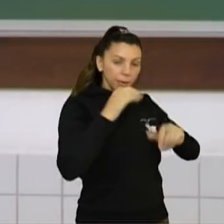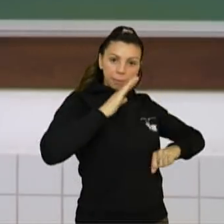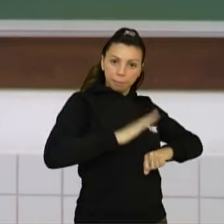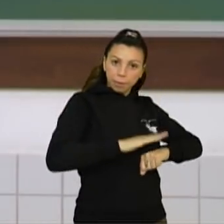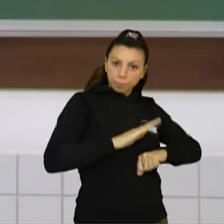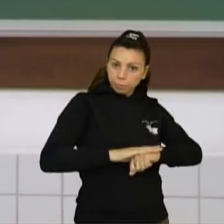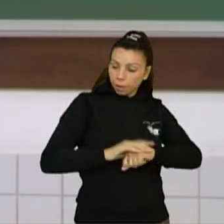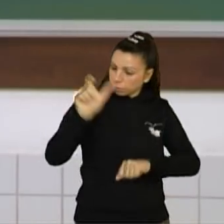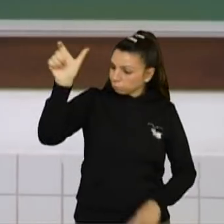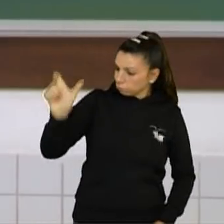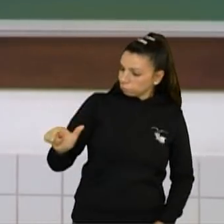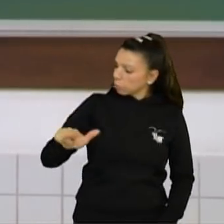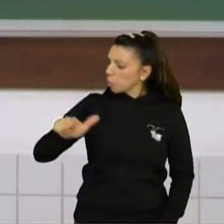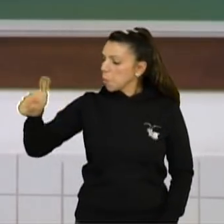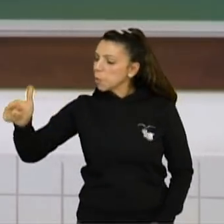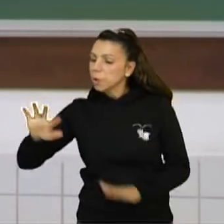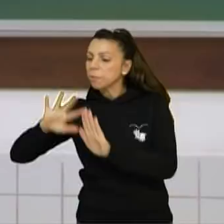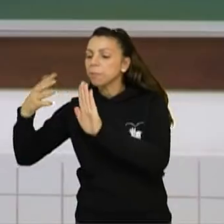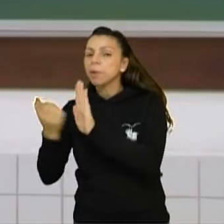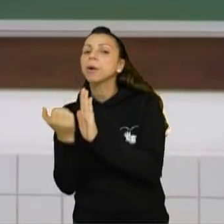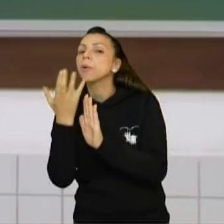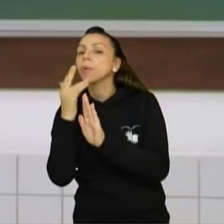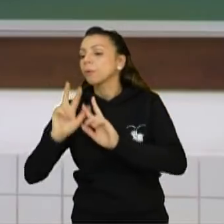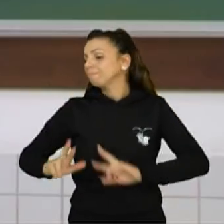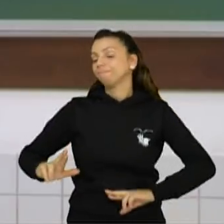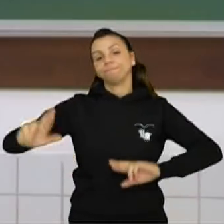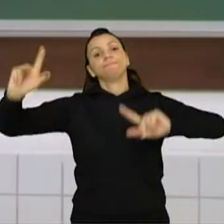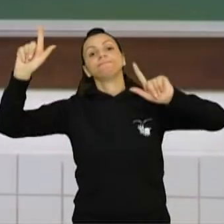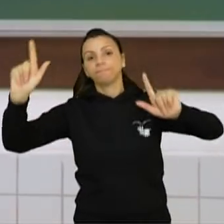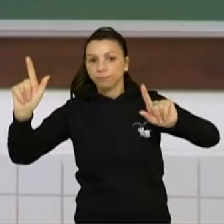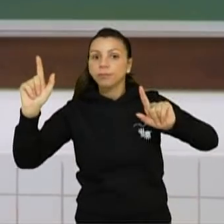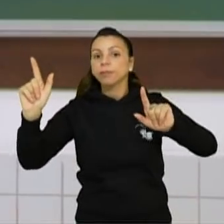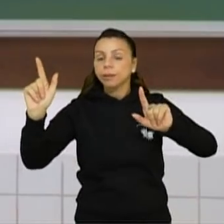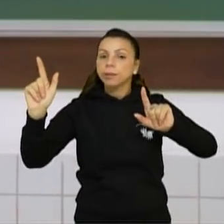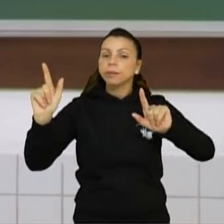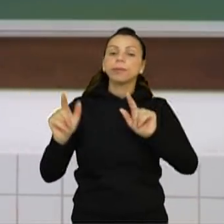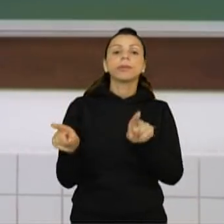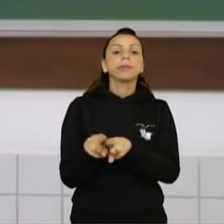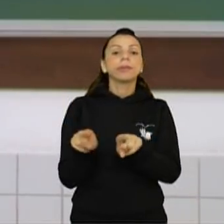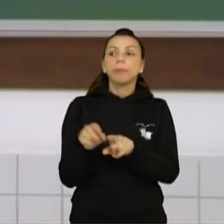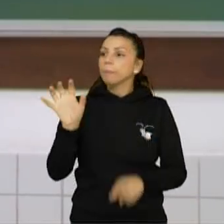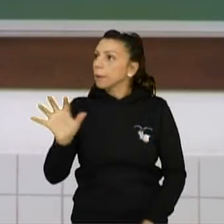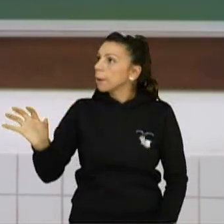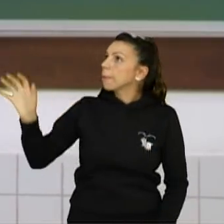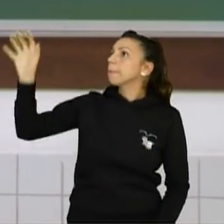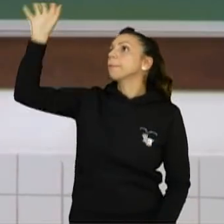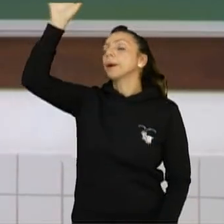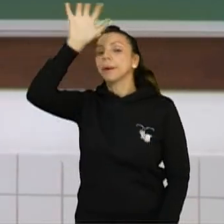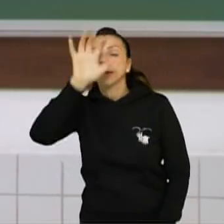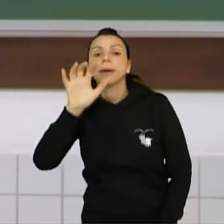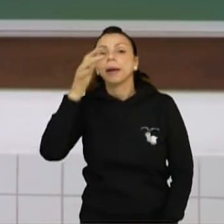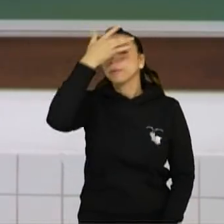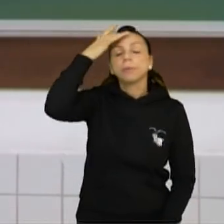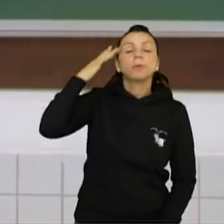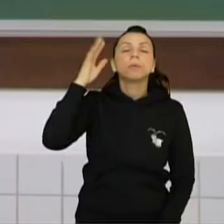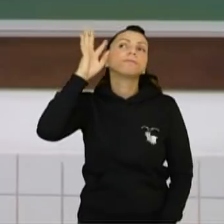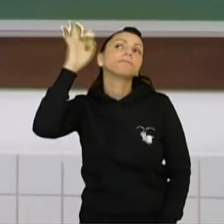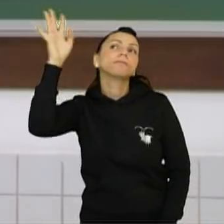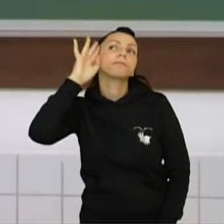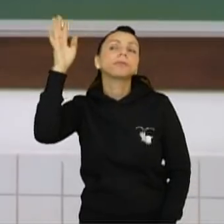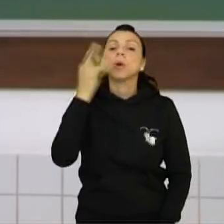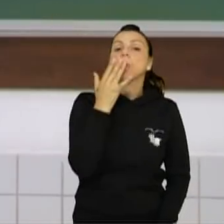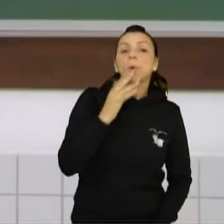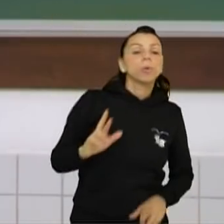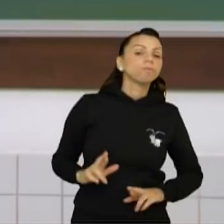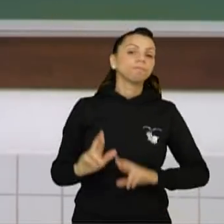um simbolismo para uma pessoa em um outro país ou uma outra região, até mesmo no seu próprio estado, às vezes as pessoas podem pensar a cor de uma